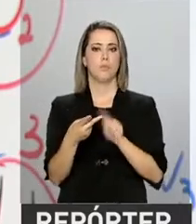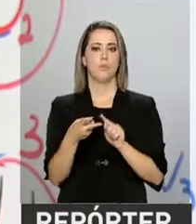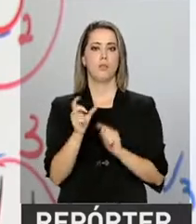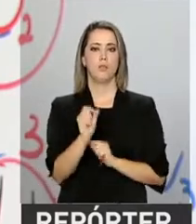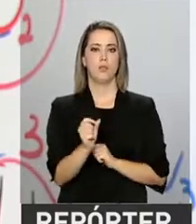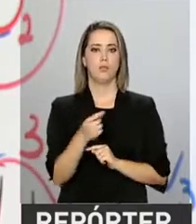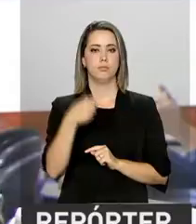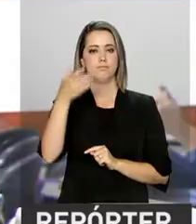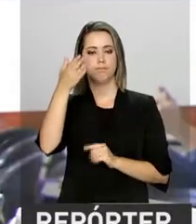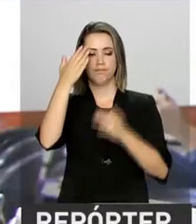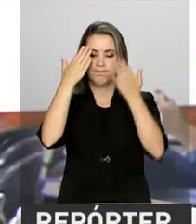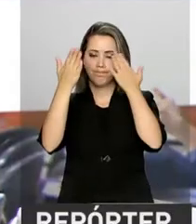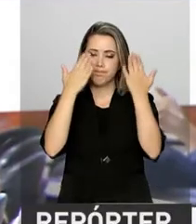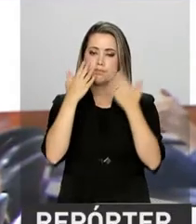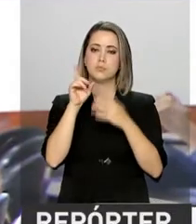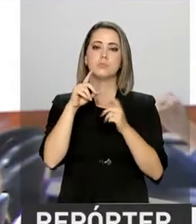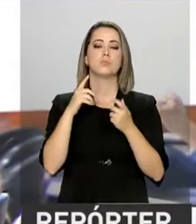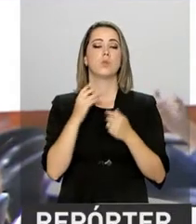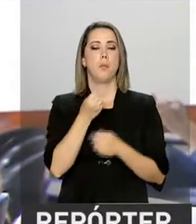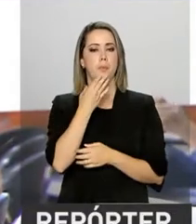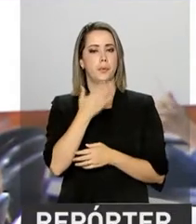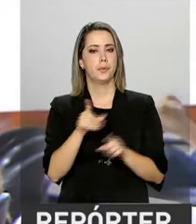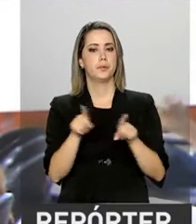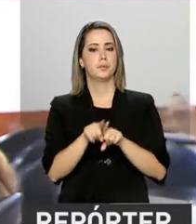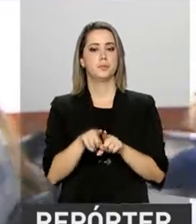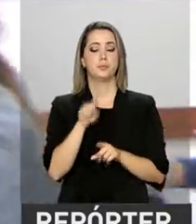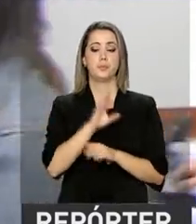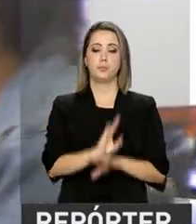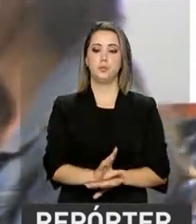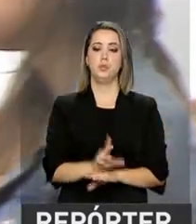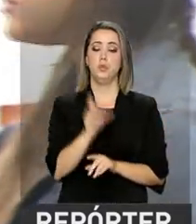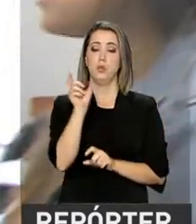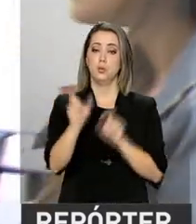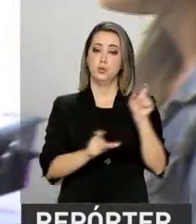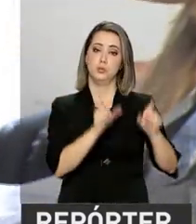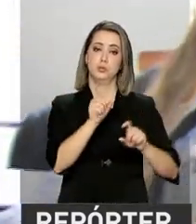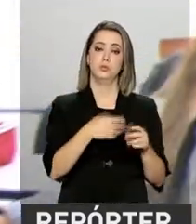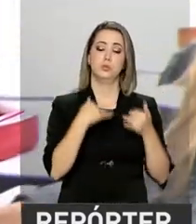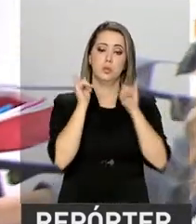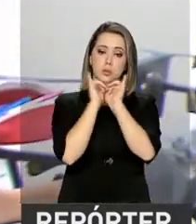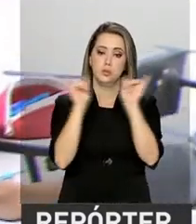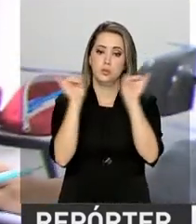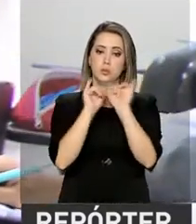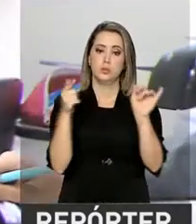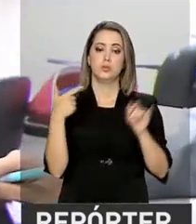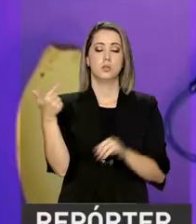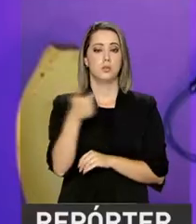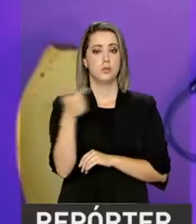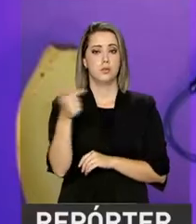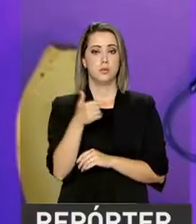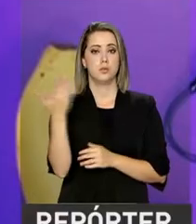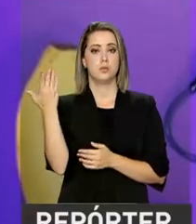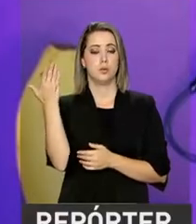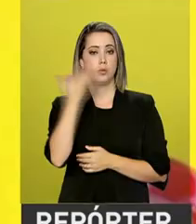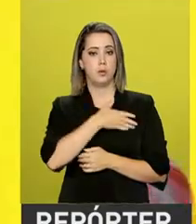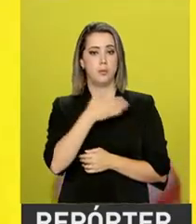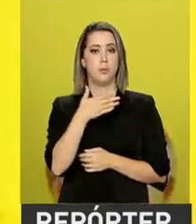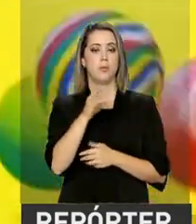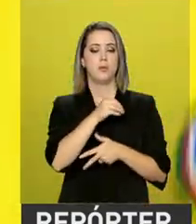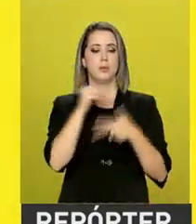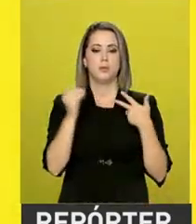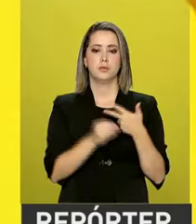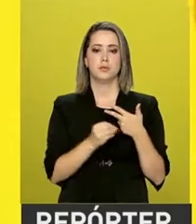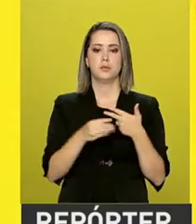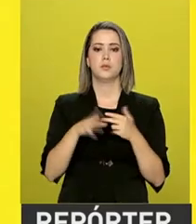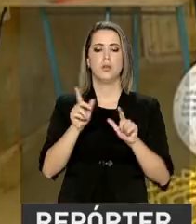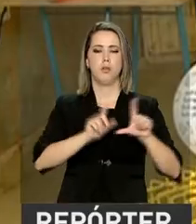segundo, o psicológico. E para ajudar os estudantes que vão fazer o exame, vai ser lançada a 2ª temporada da Hora do Enem, que é um programa